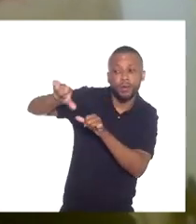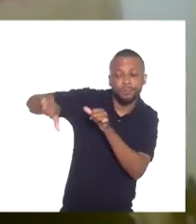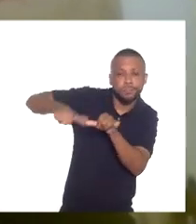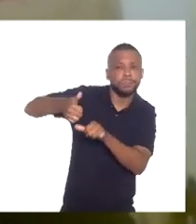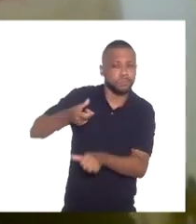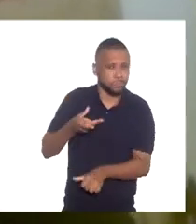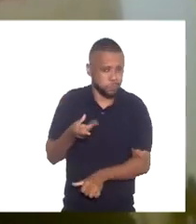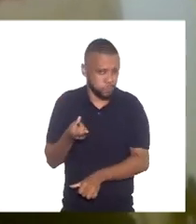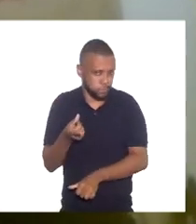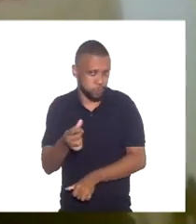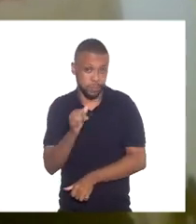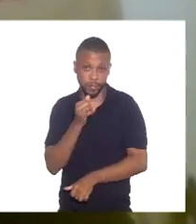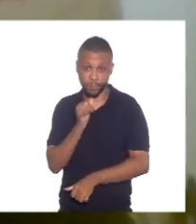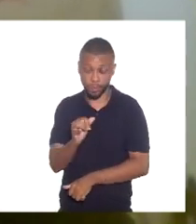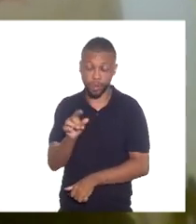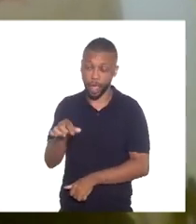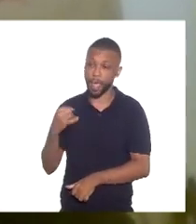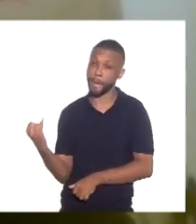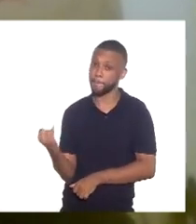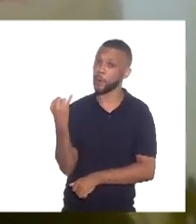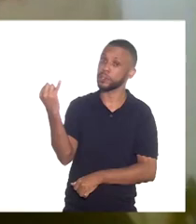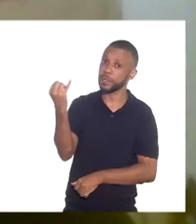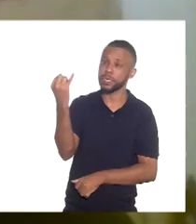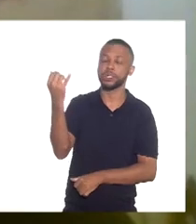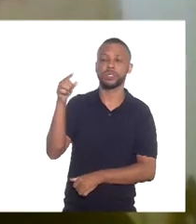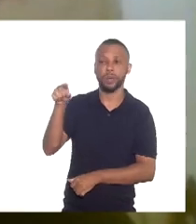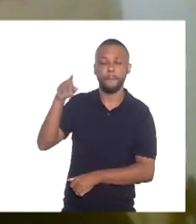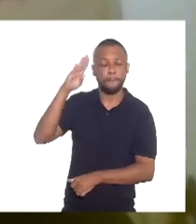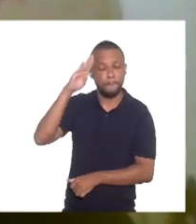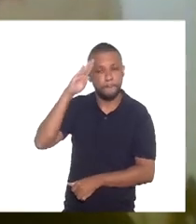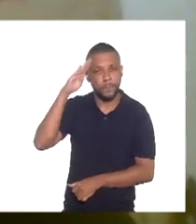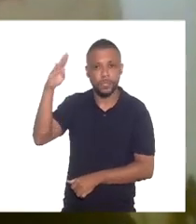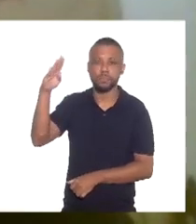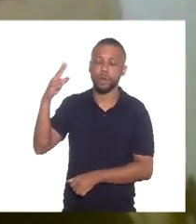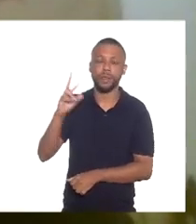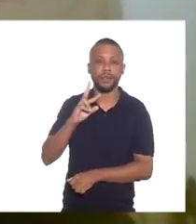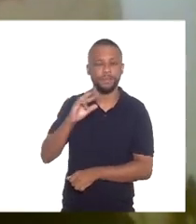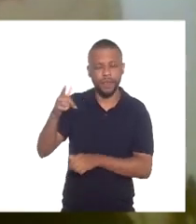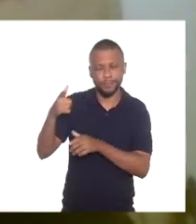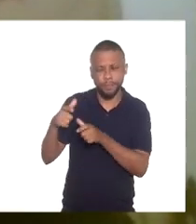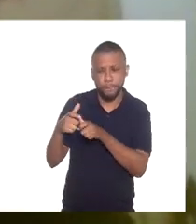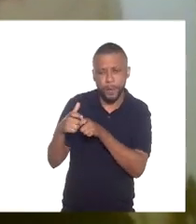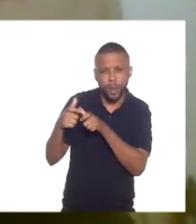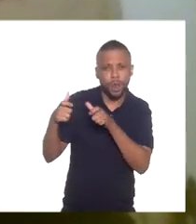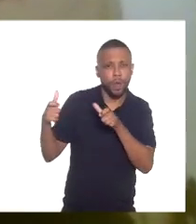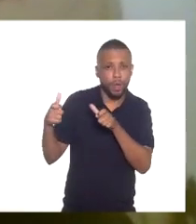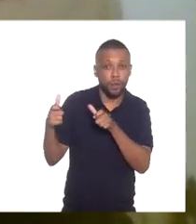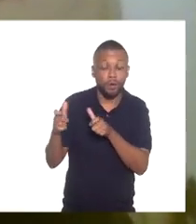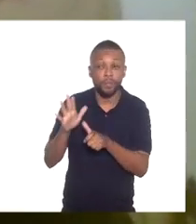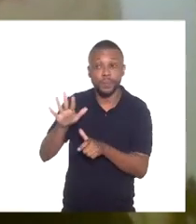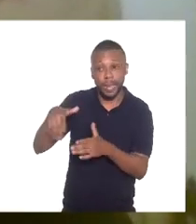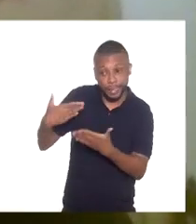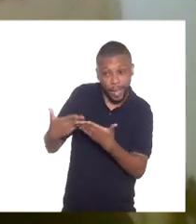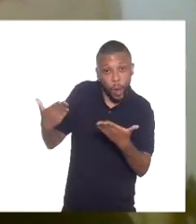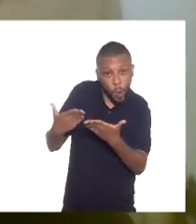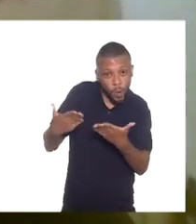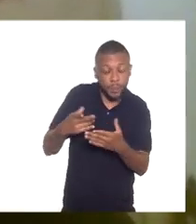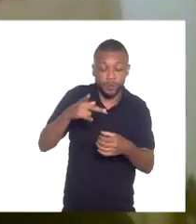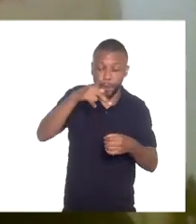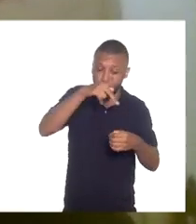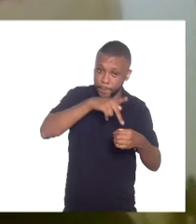sejam importantes e de importância crescente, ainda assim o petróleo e o gás natural vão